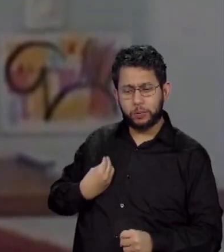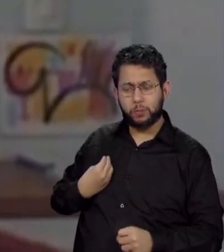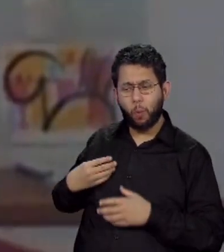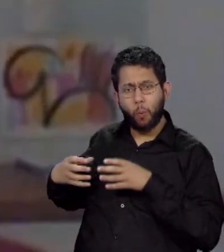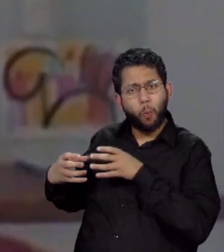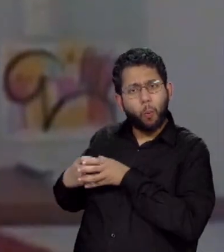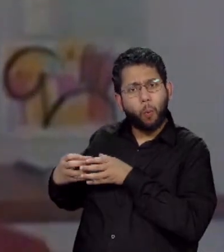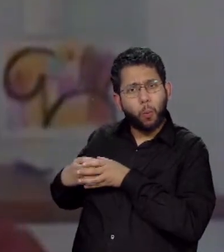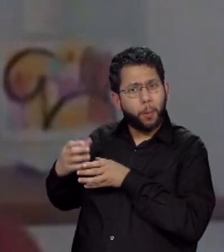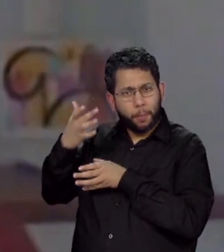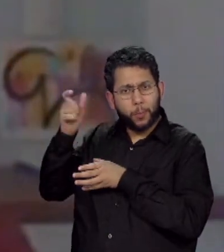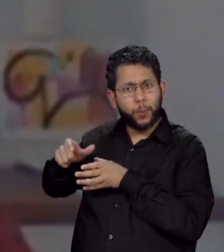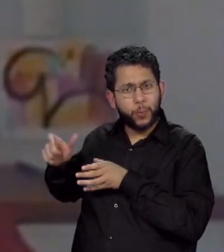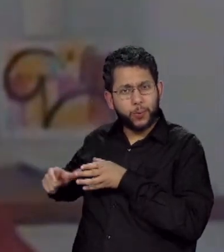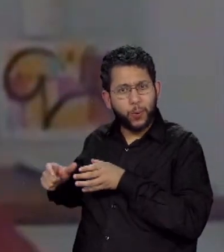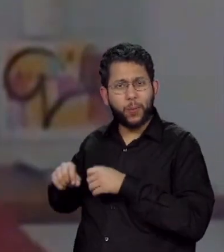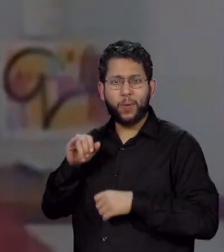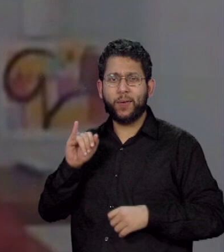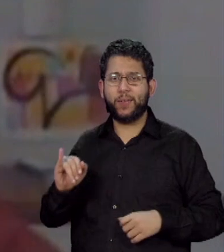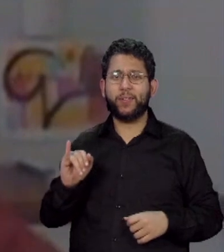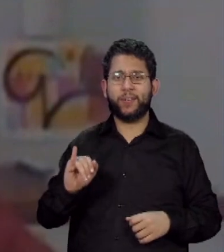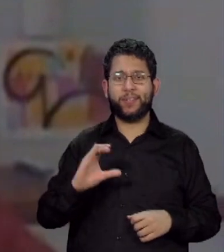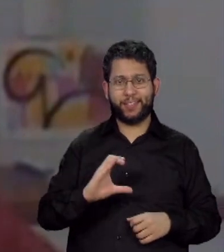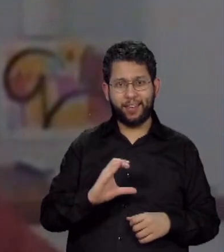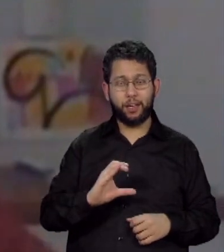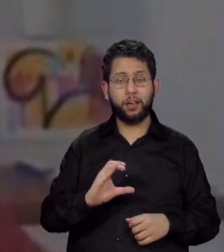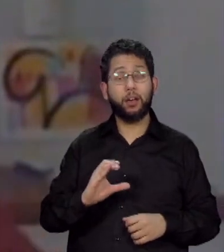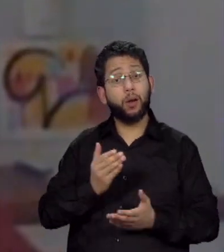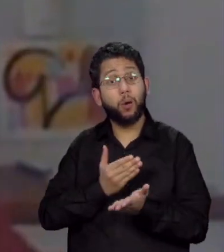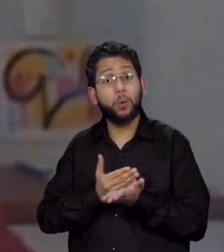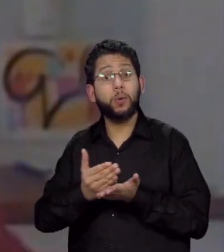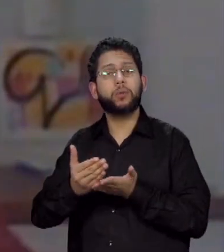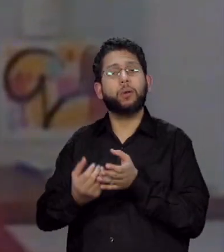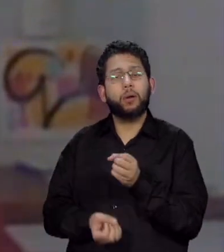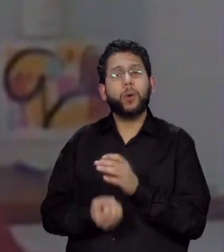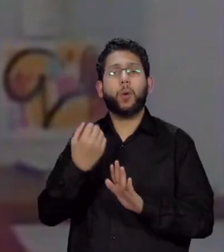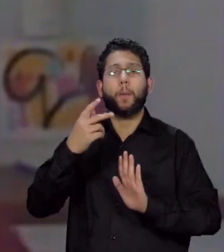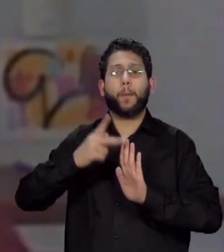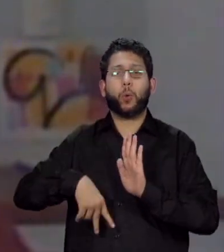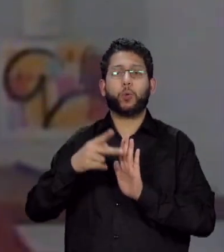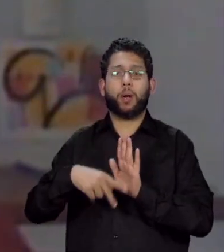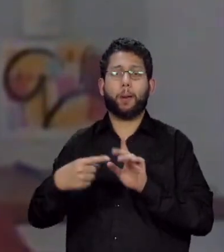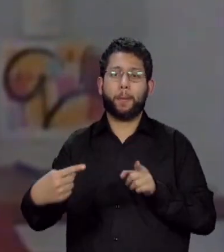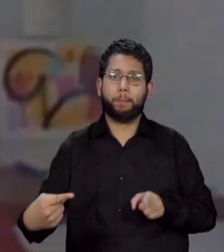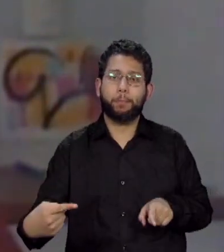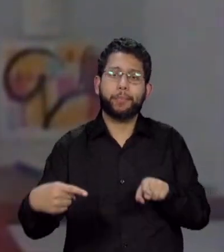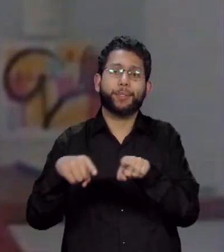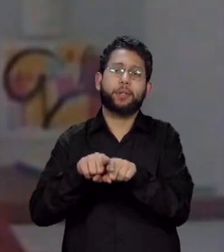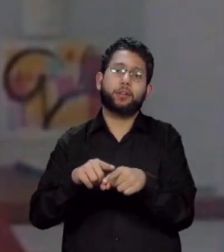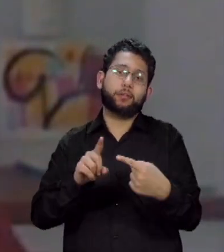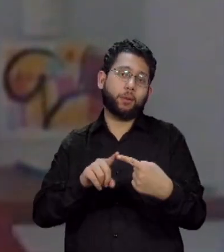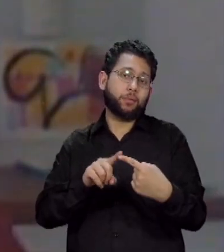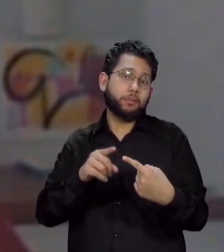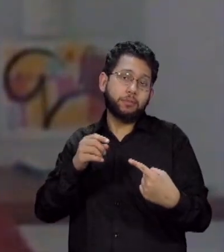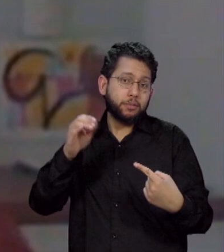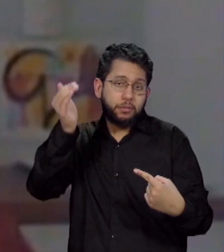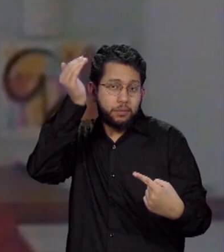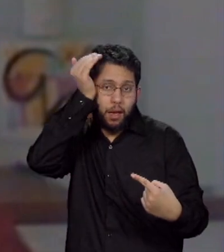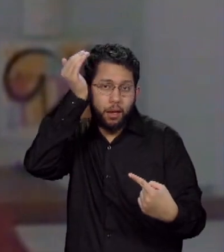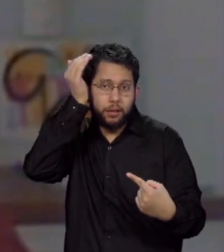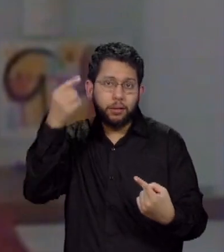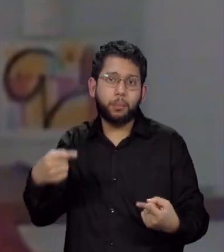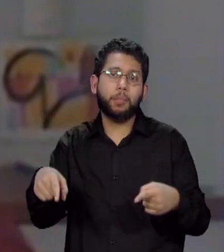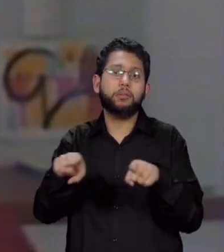do Iniciativa Cultural, começamos a fazer uma série de projetos em parceria, né, com os SESCs. Então, a gente